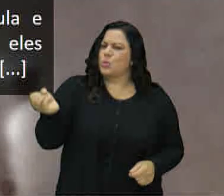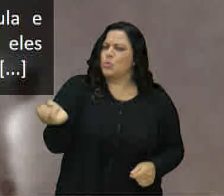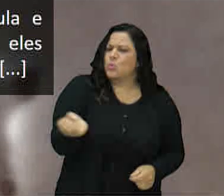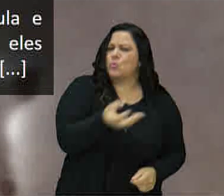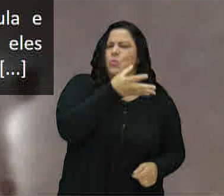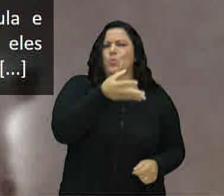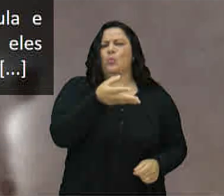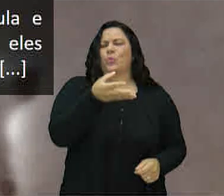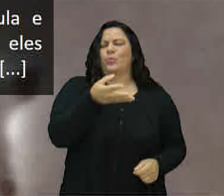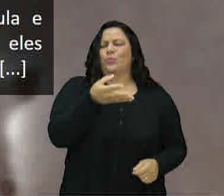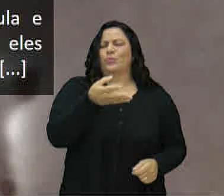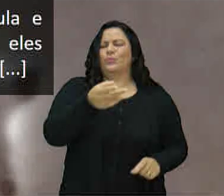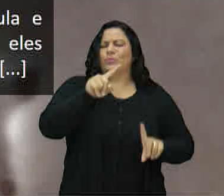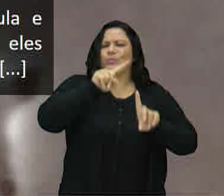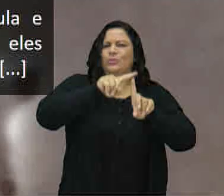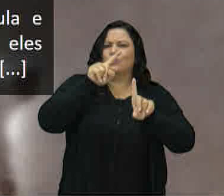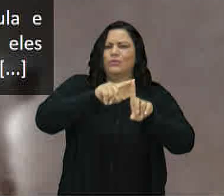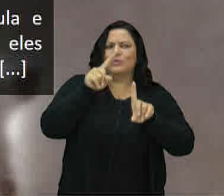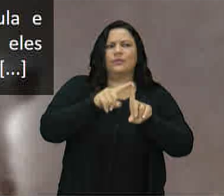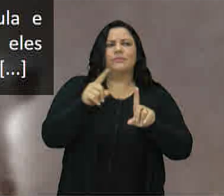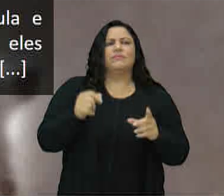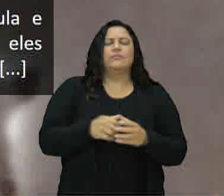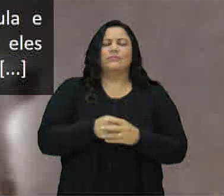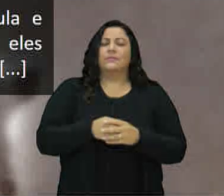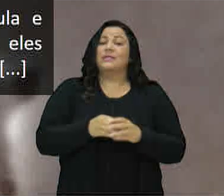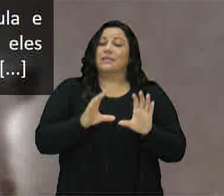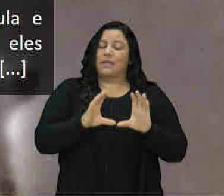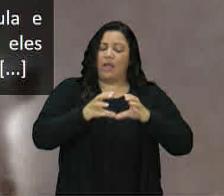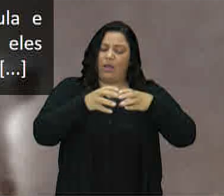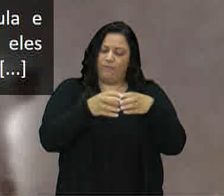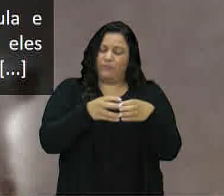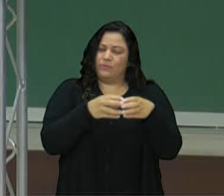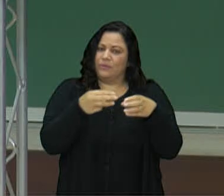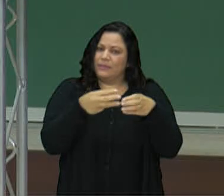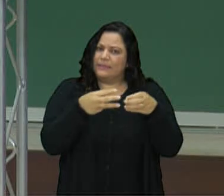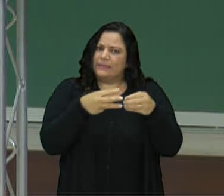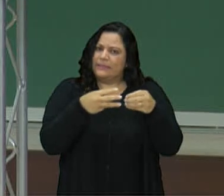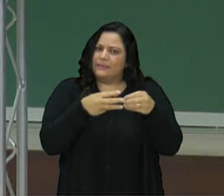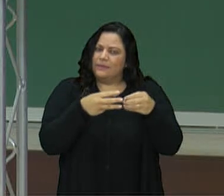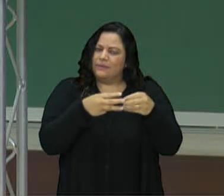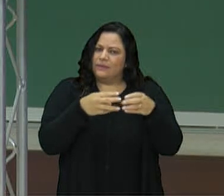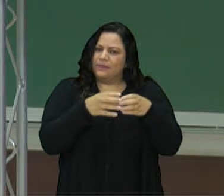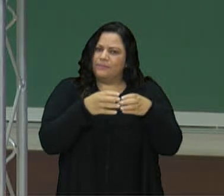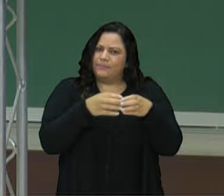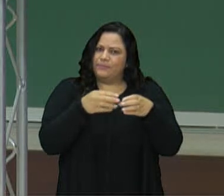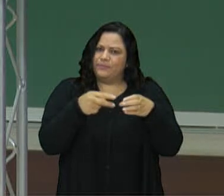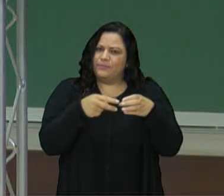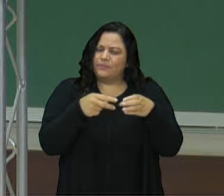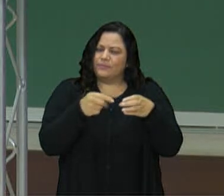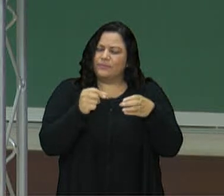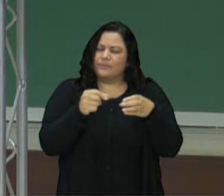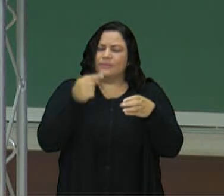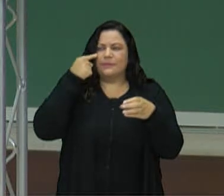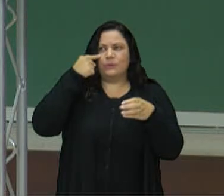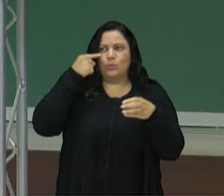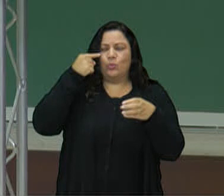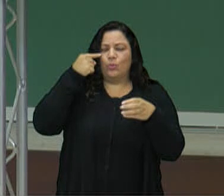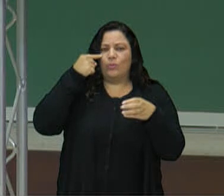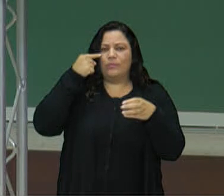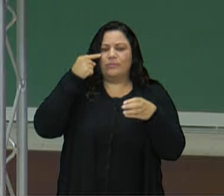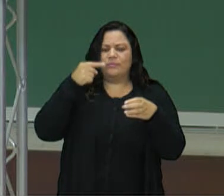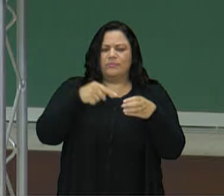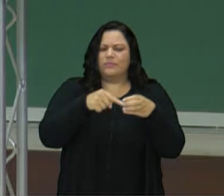o nome de clerocinese. Então, essa célula, quando ficou ativa, lá como célula da retina, ela não tinha o maquinário para concluir uma